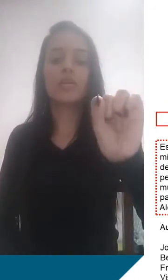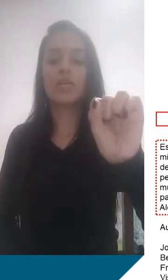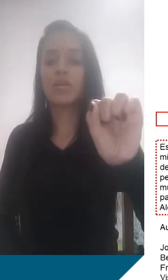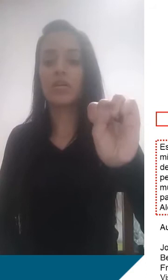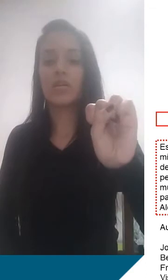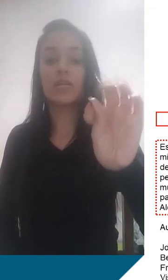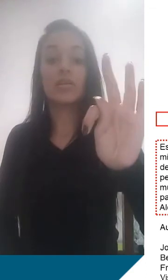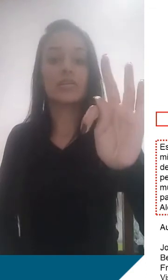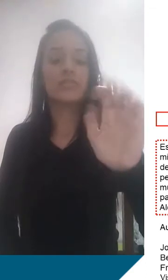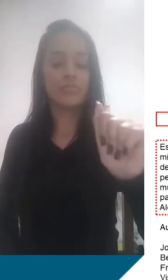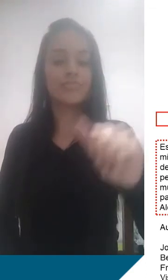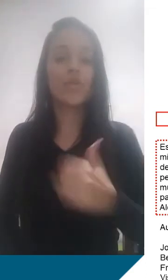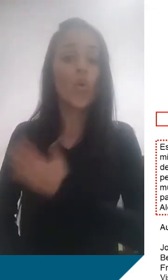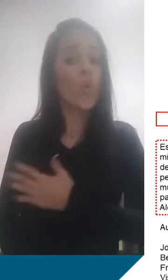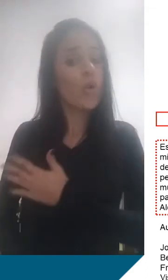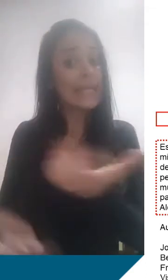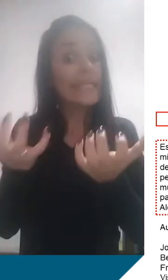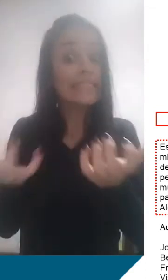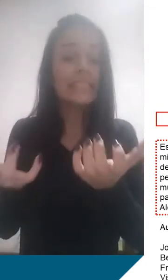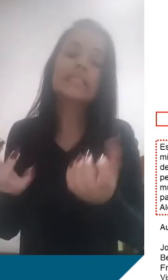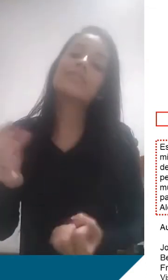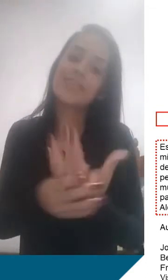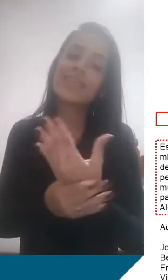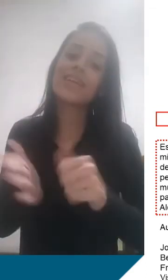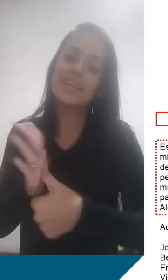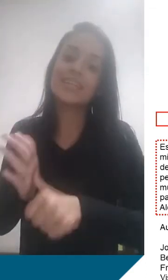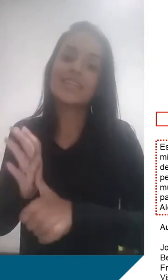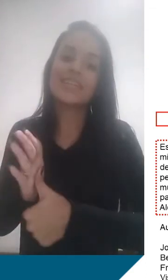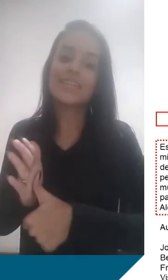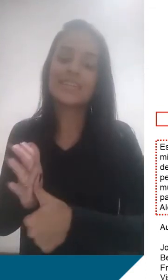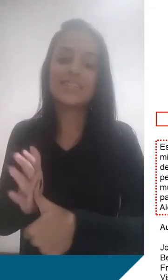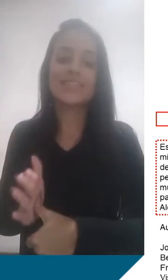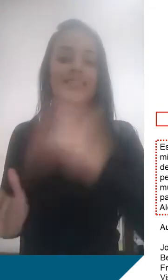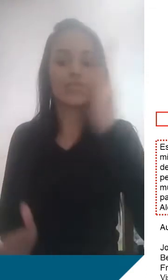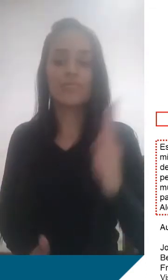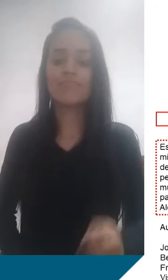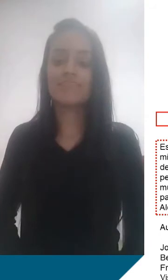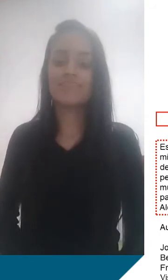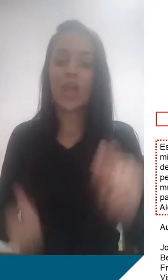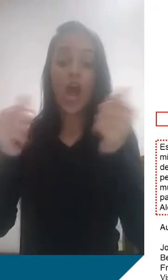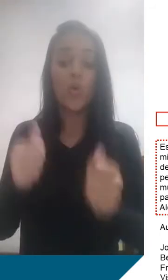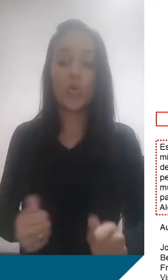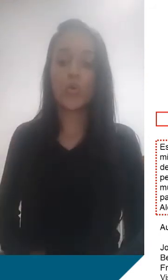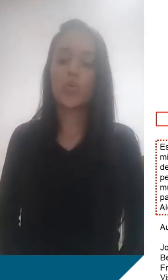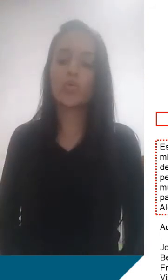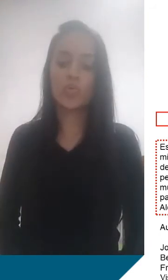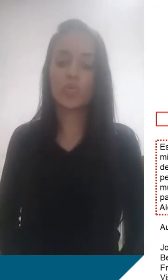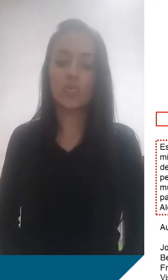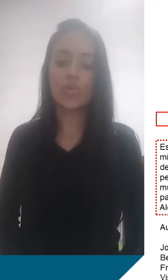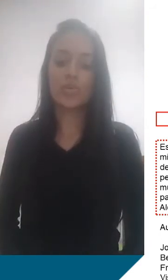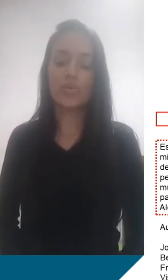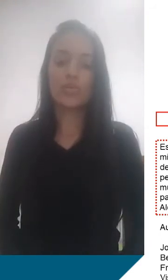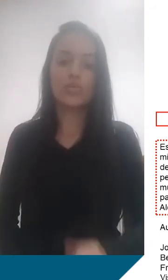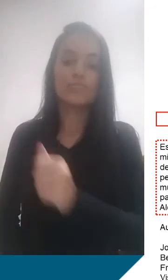identidade nacional também. Temos como principais autores José de Alencar, com as obras O Sertanejo e o